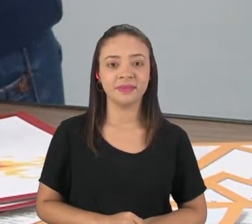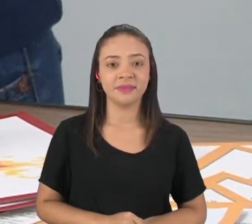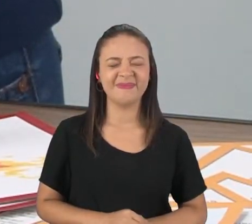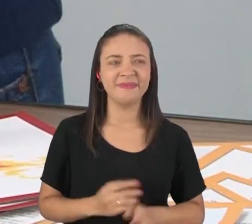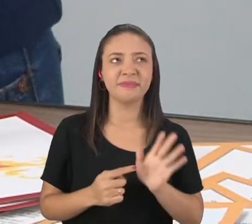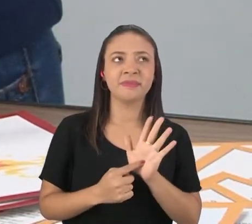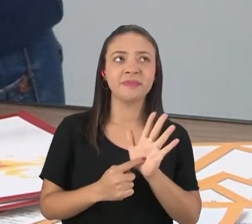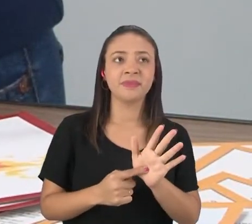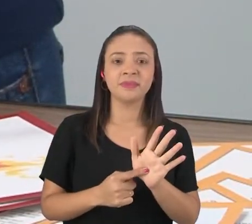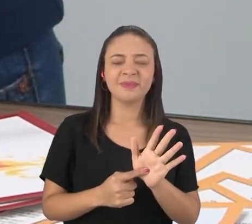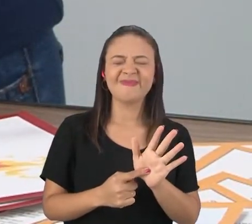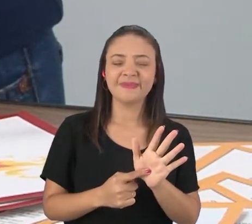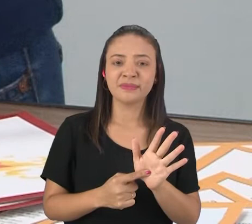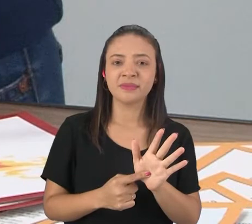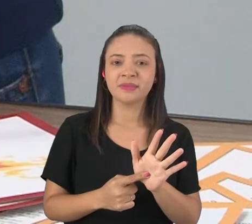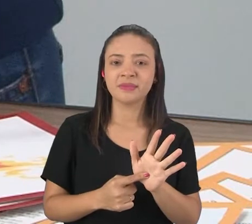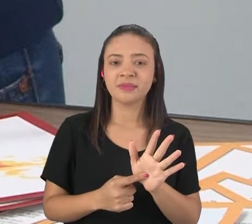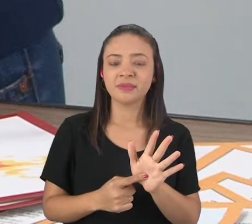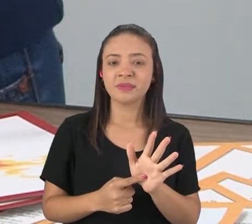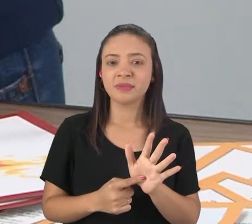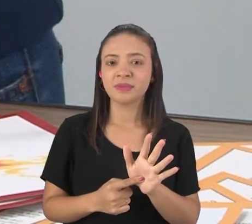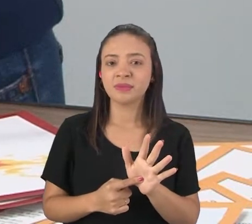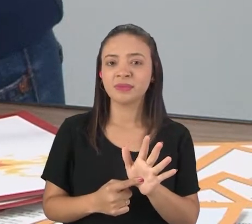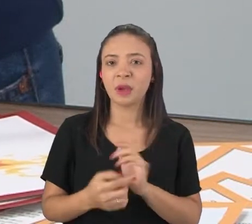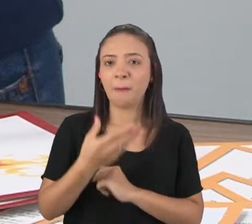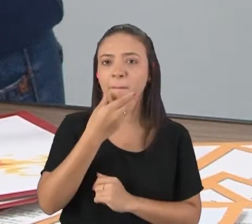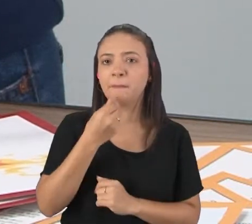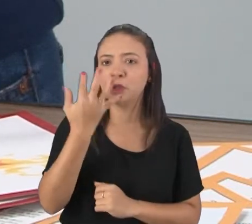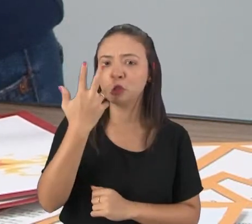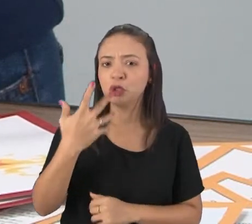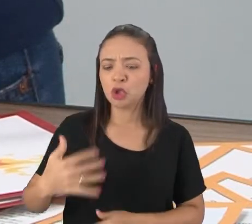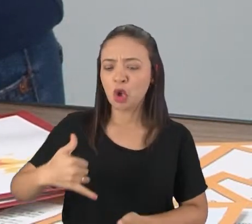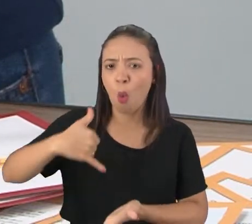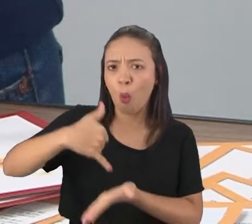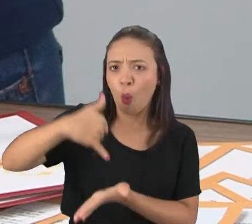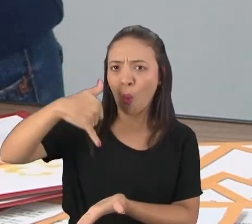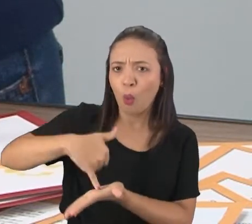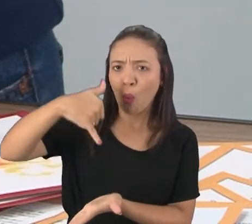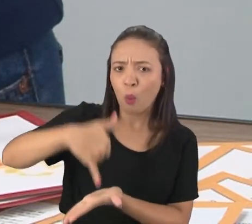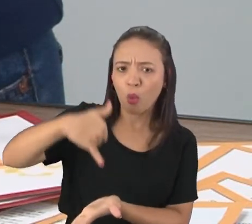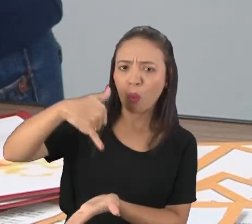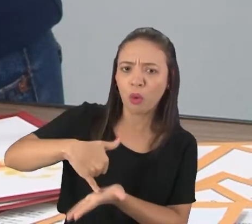E esse menino que anda com uma perna só, você conhece?